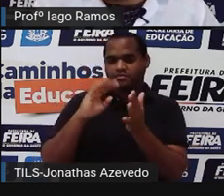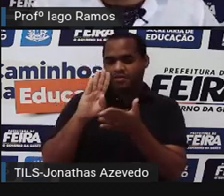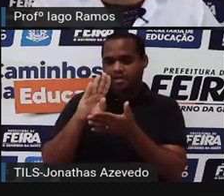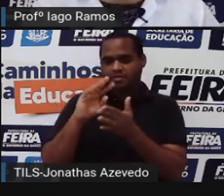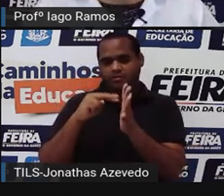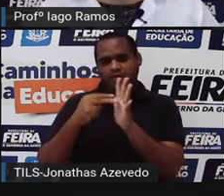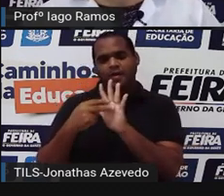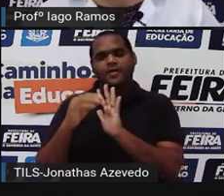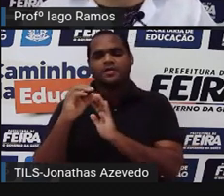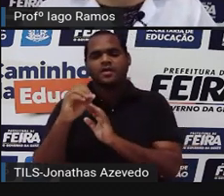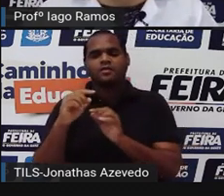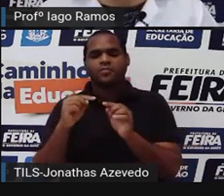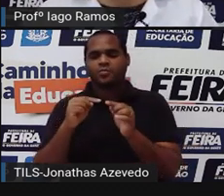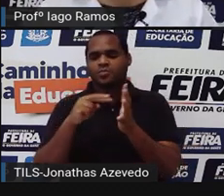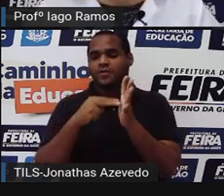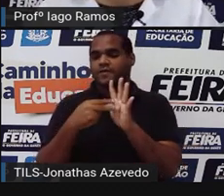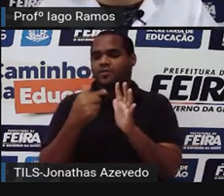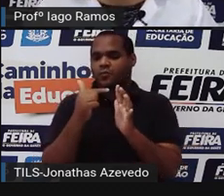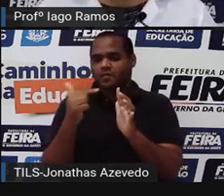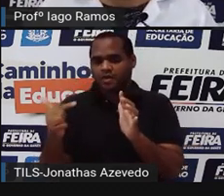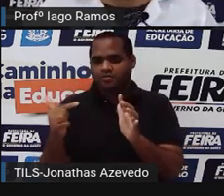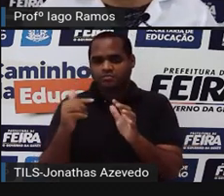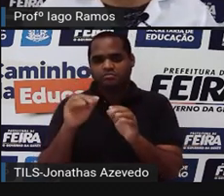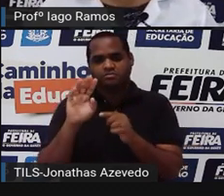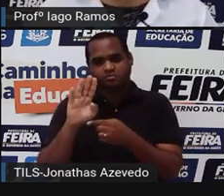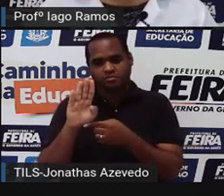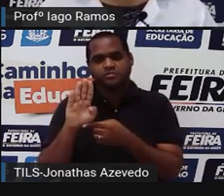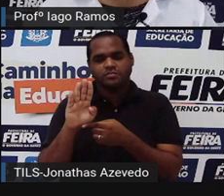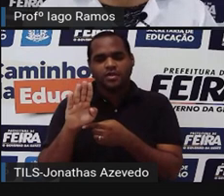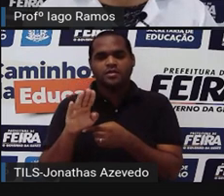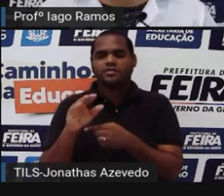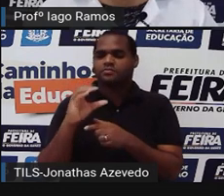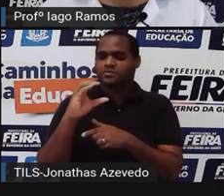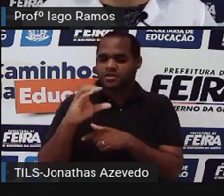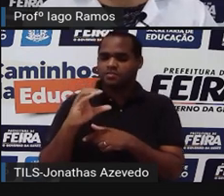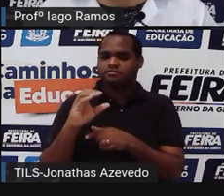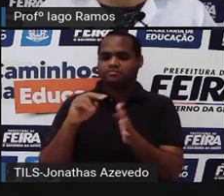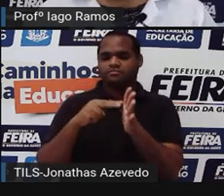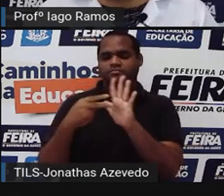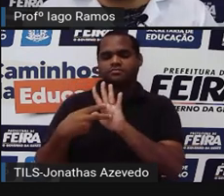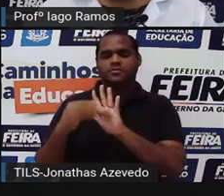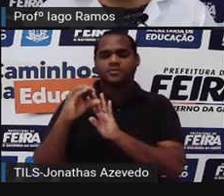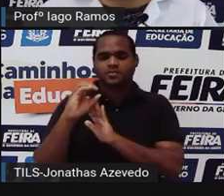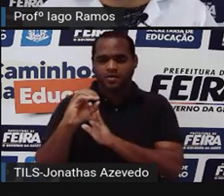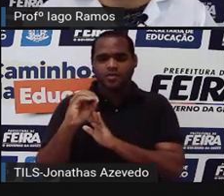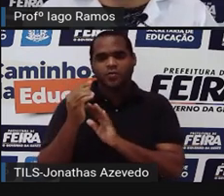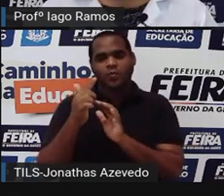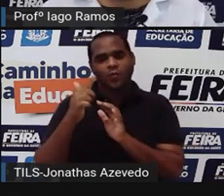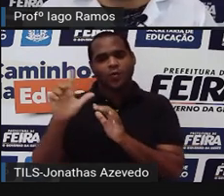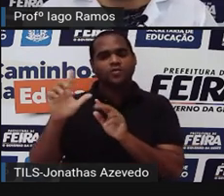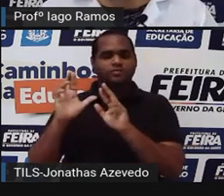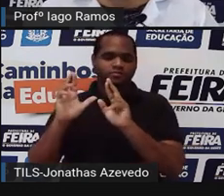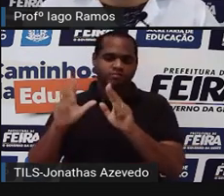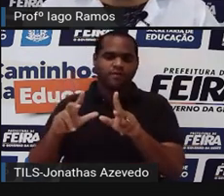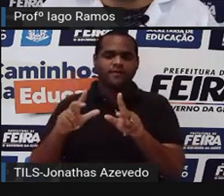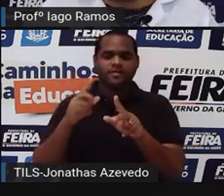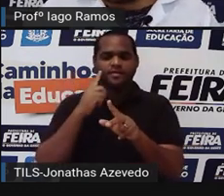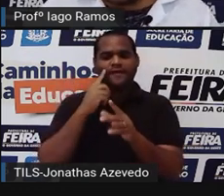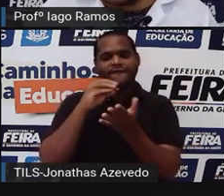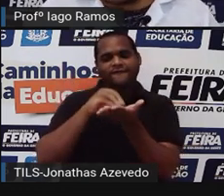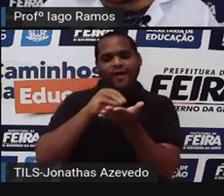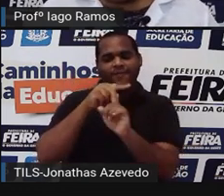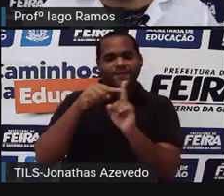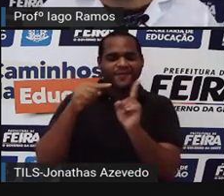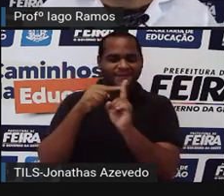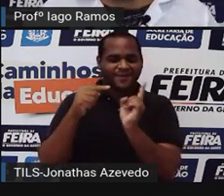não ter o coeficiente b. E o coeficiente c igual a zero é outro tipo de equação incompleta, e não ter